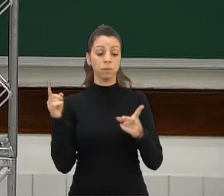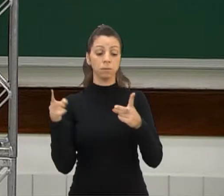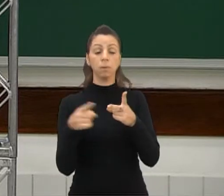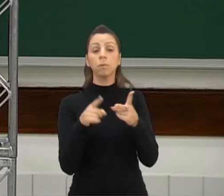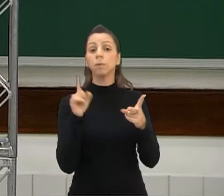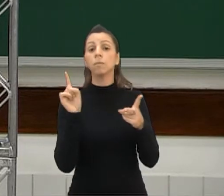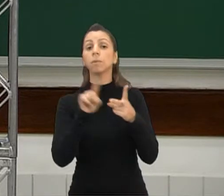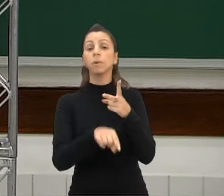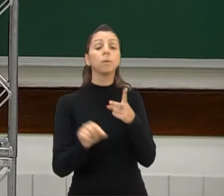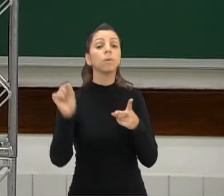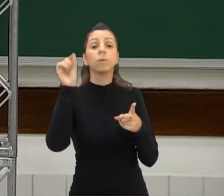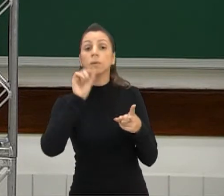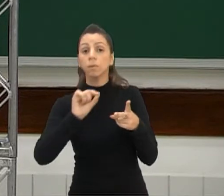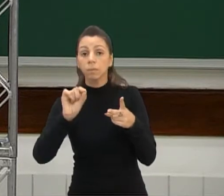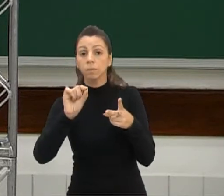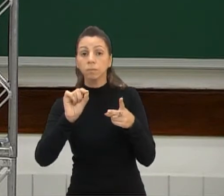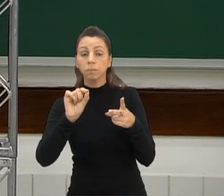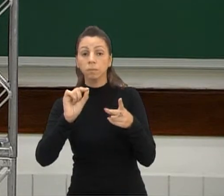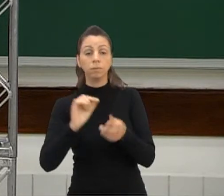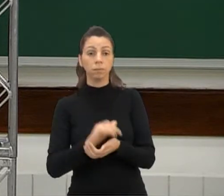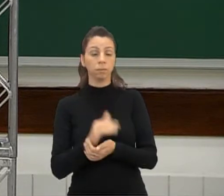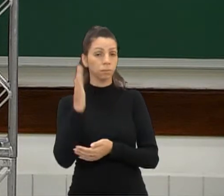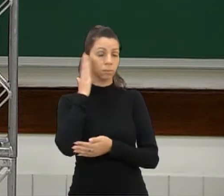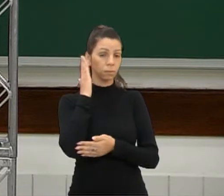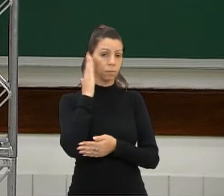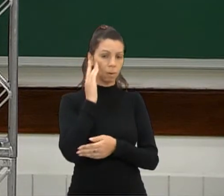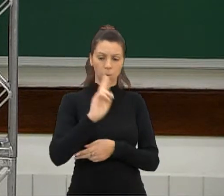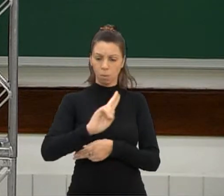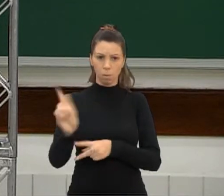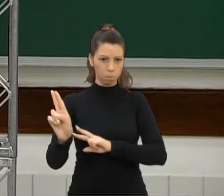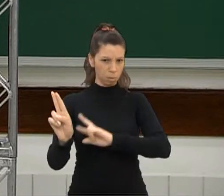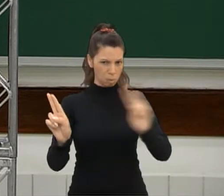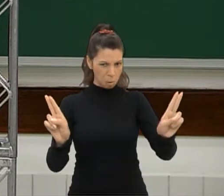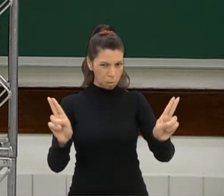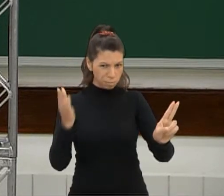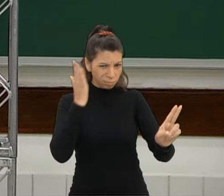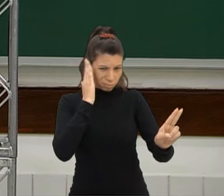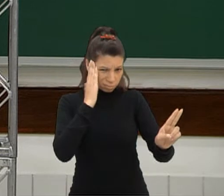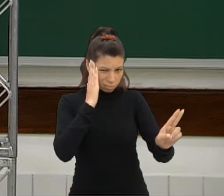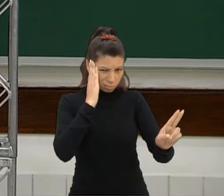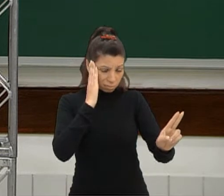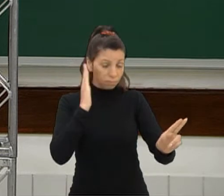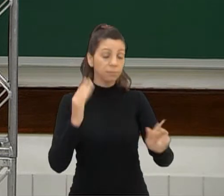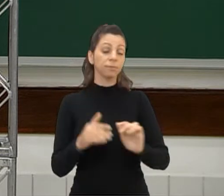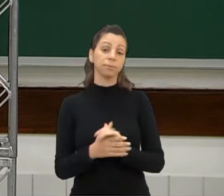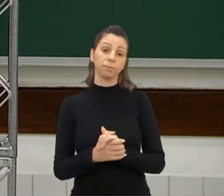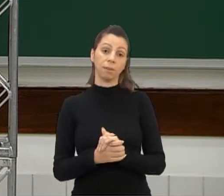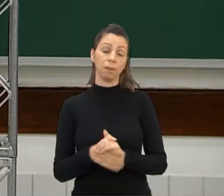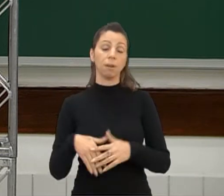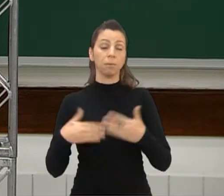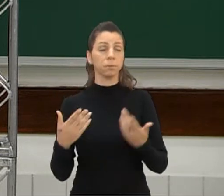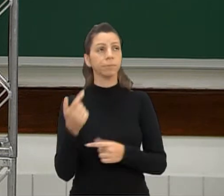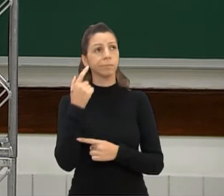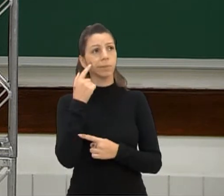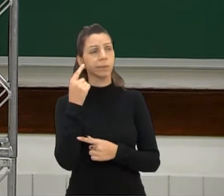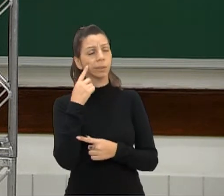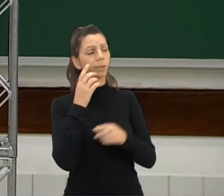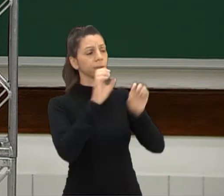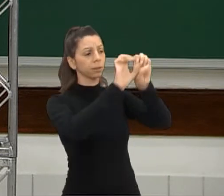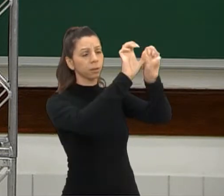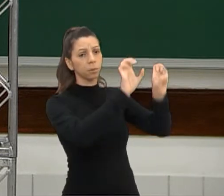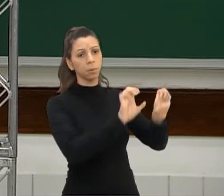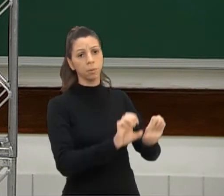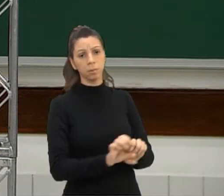a segunda pergunta fala o seguinte: sabemos o nome de todas? Bom, se nós pensamos na construção dos chats,